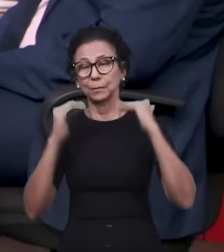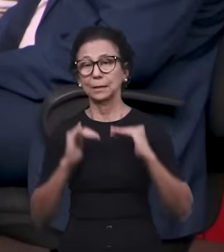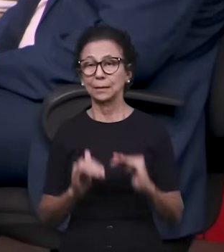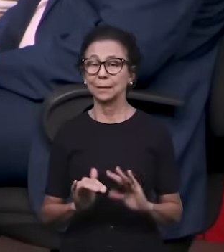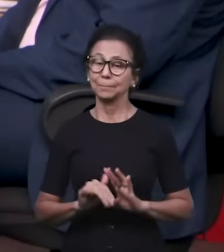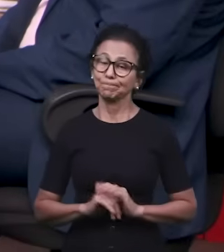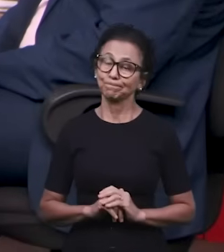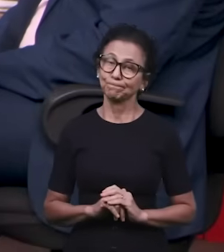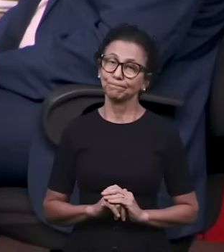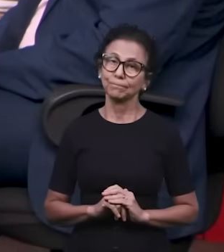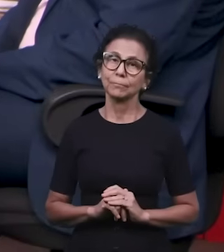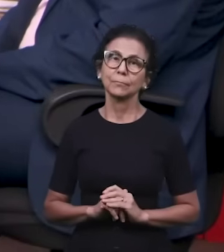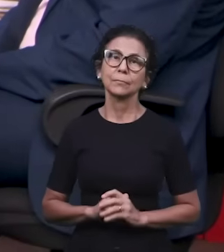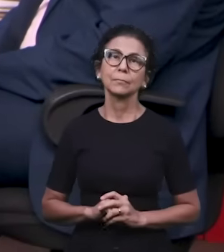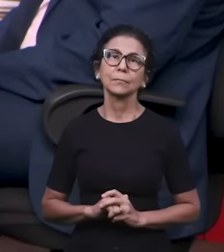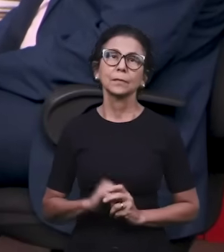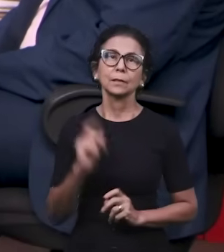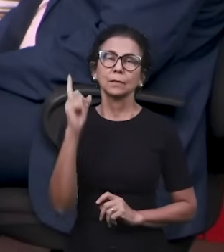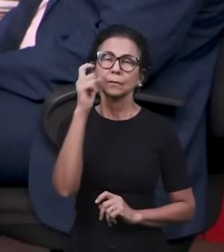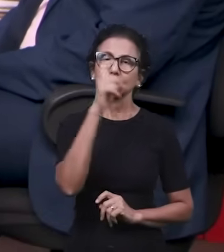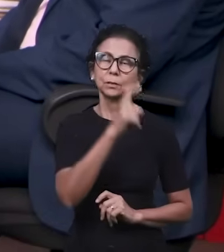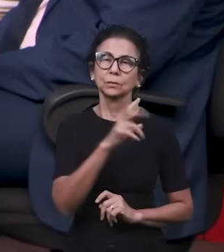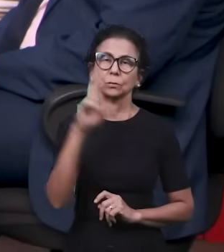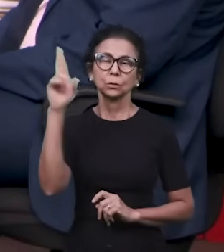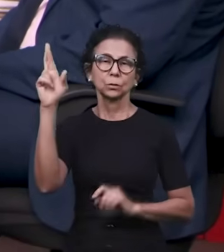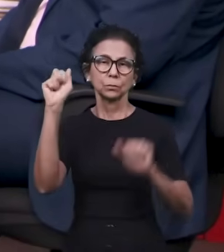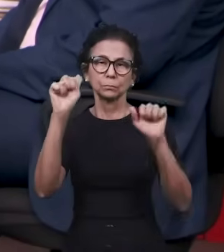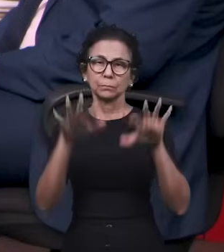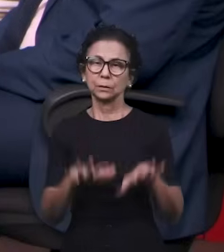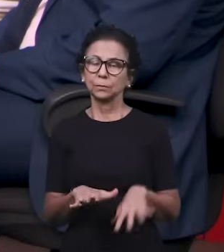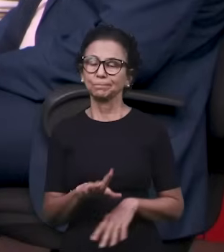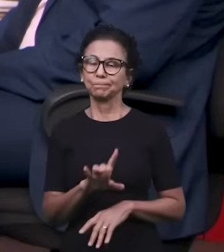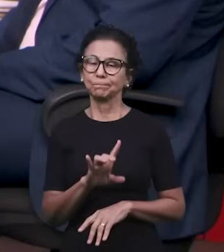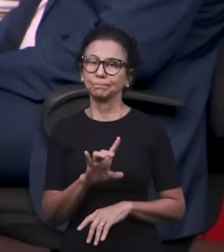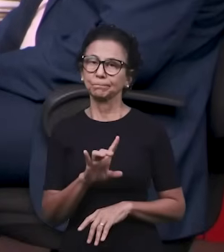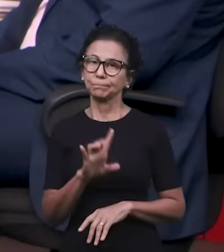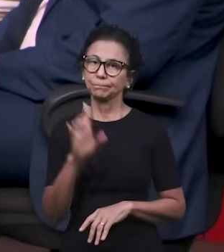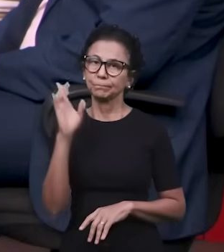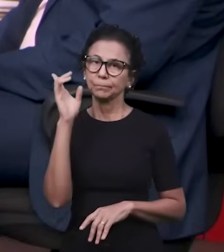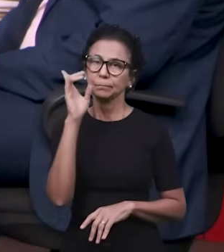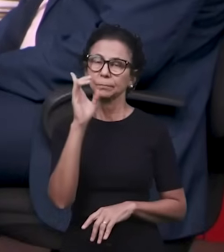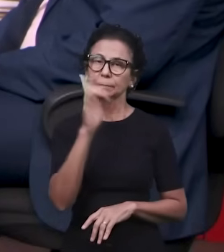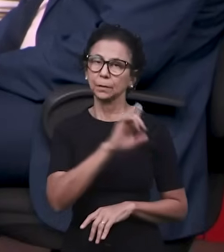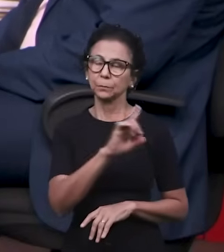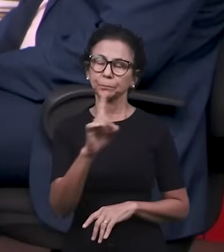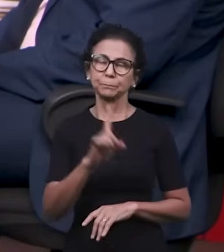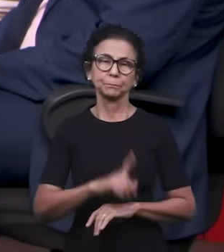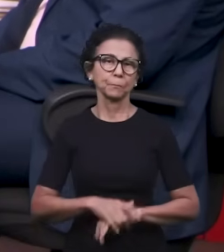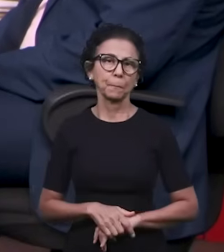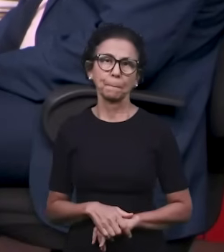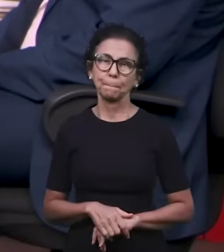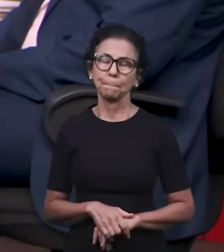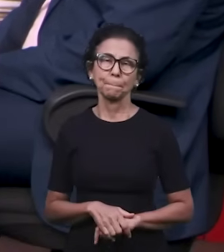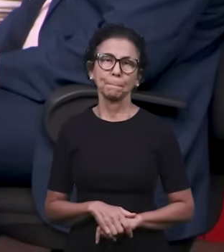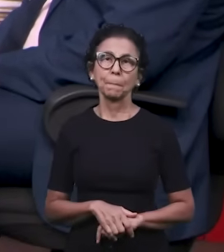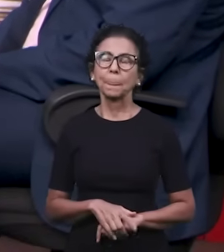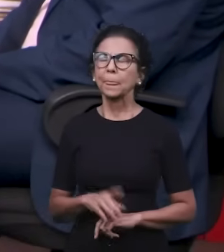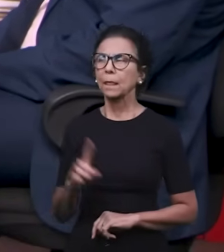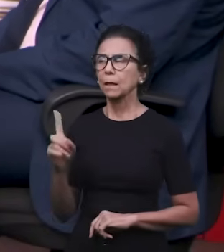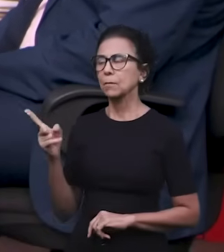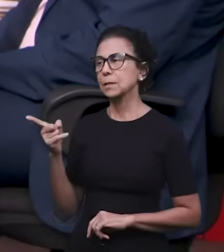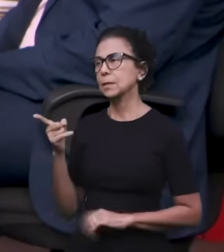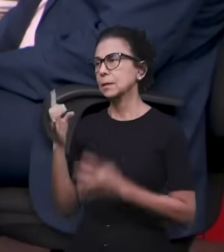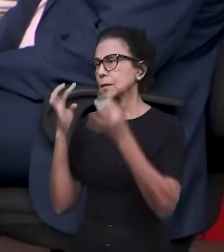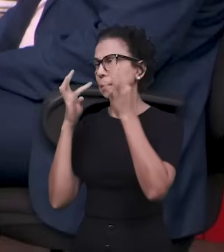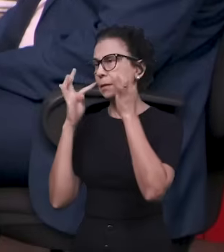sentido. Welton, eu gostaria de a sua posição como diácono nos desse uma ideia, um testemunho